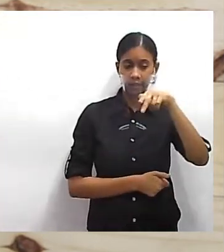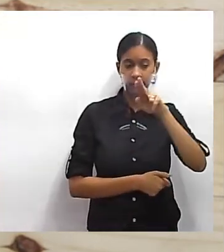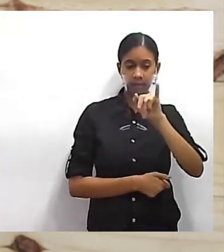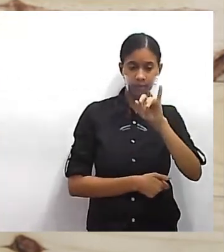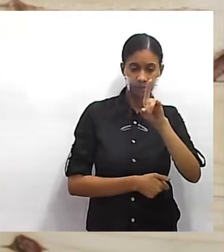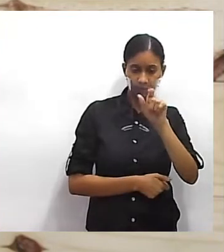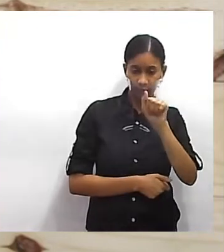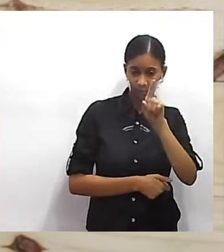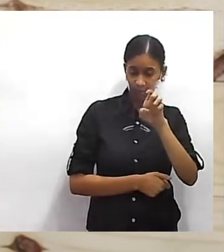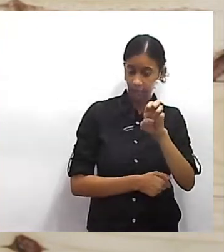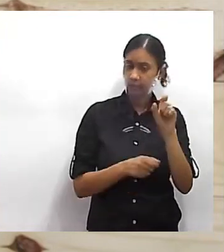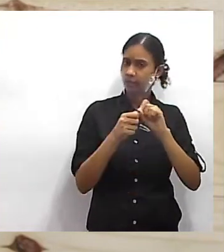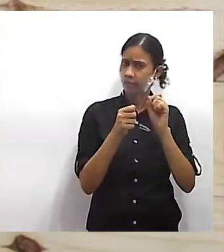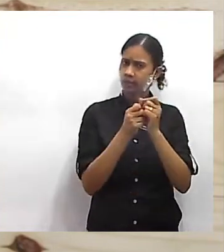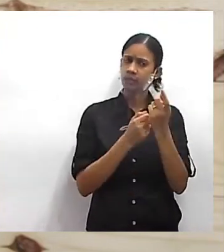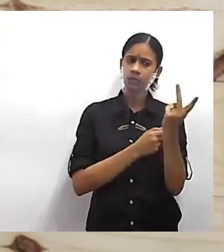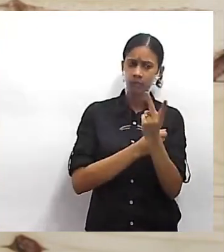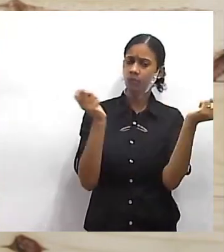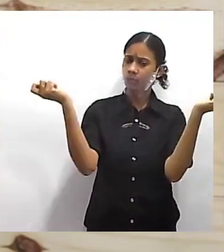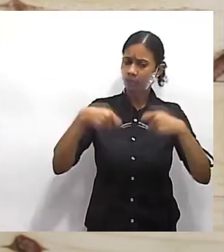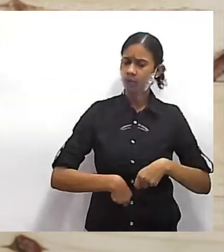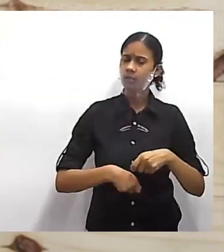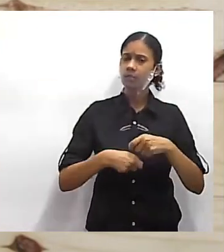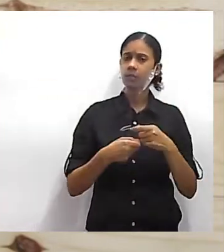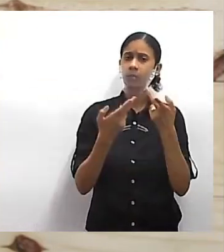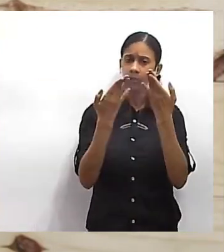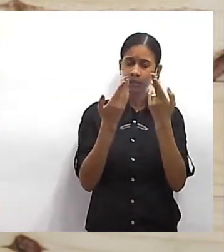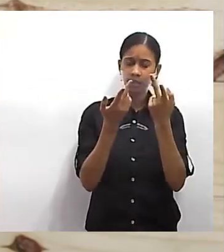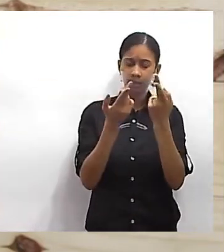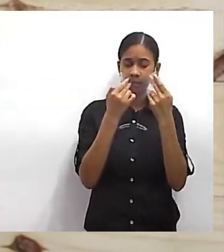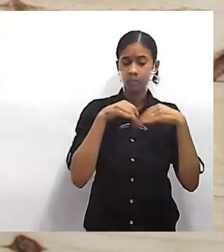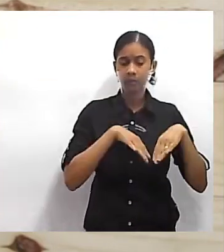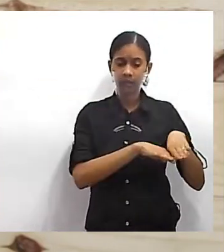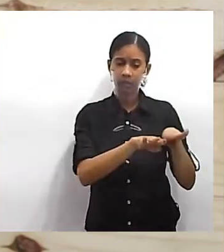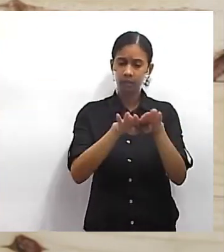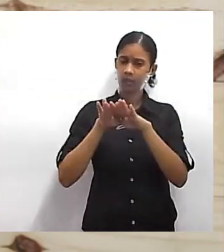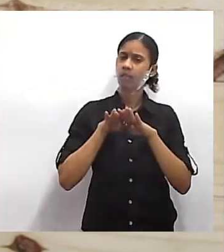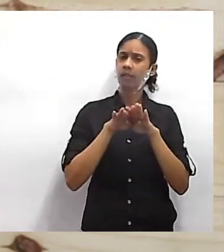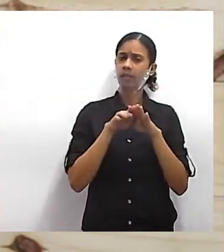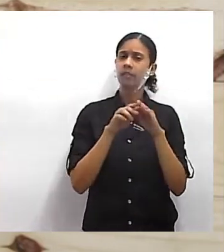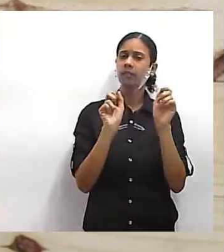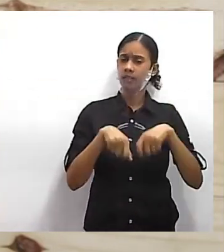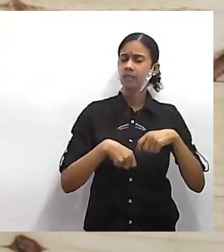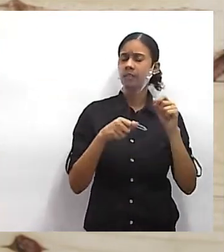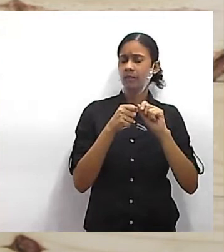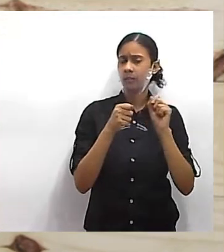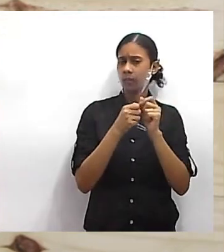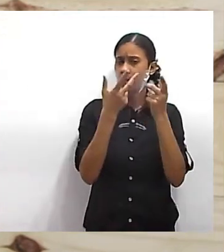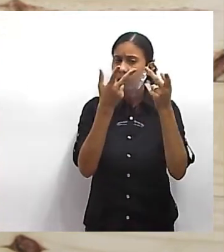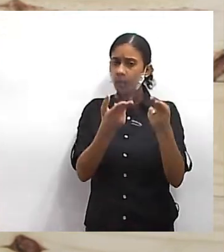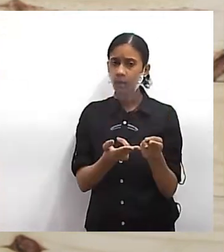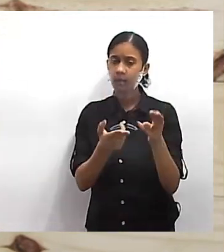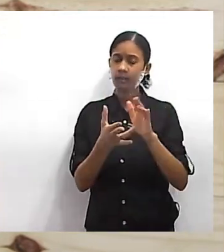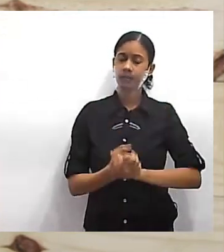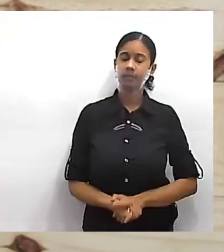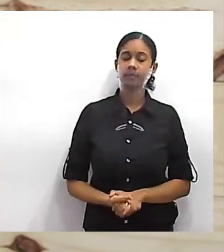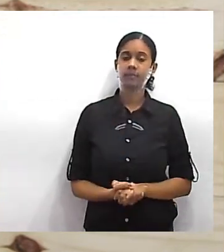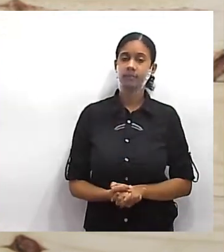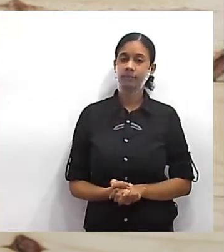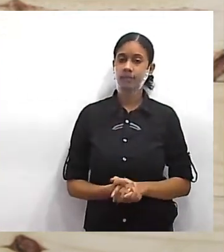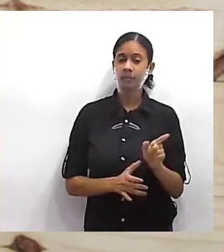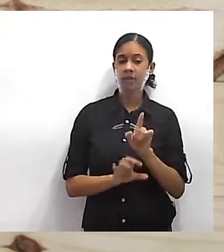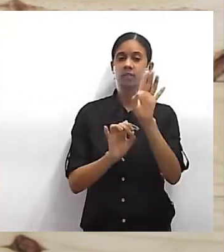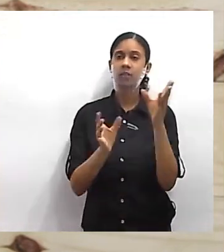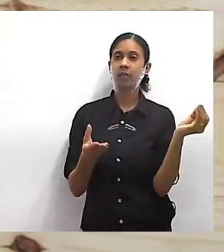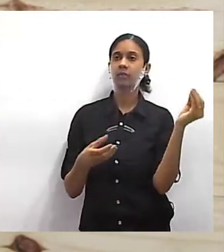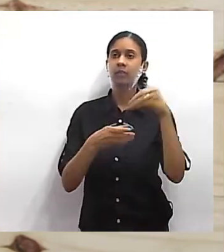para que os dois possam competir em condições de igualdade, das mesmas condições, entendeu? Não é simplesmente